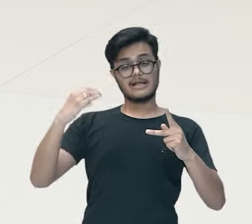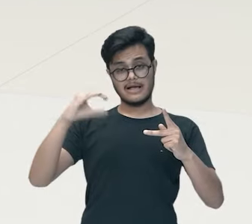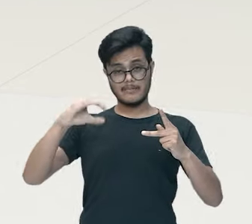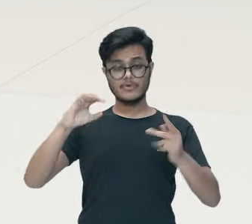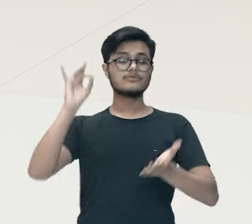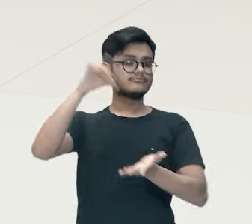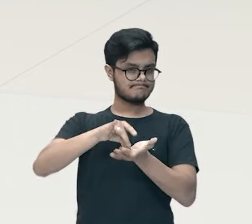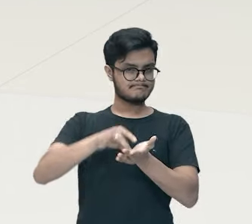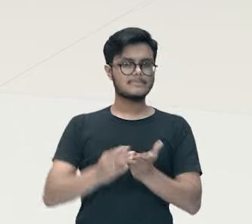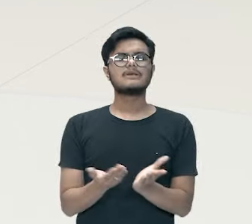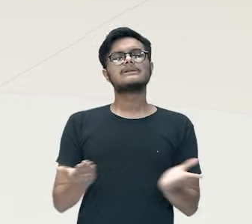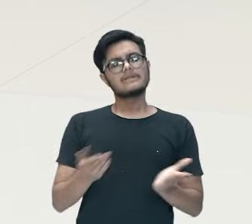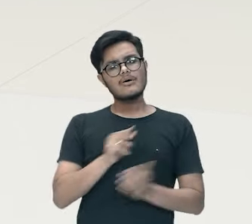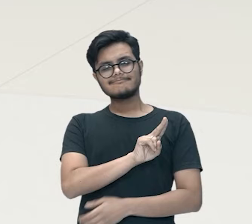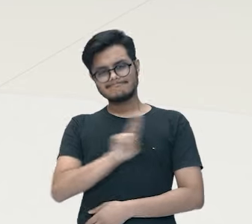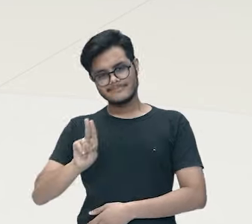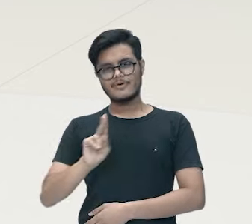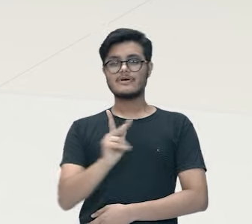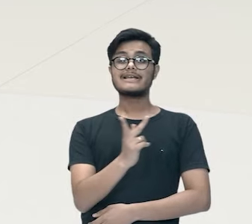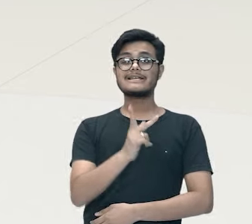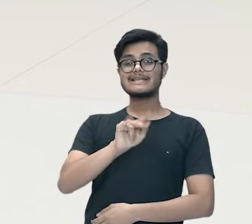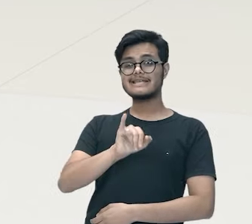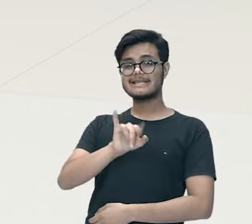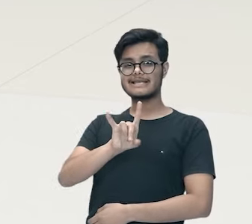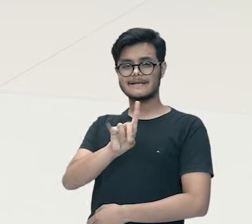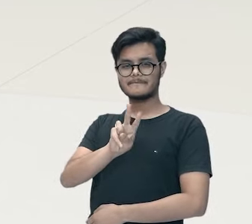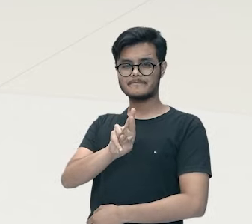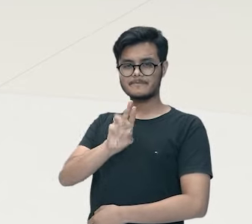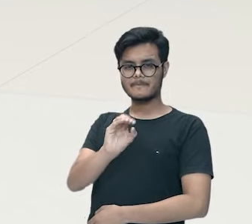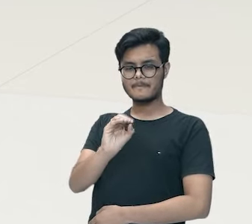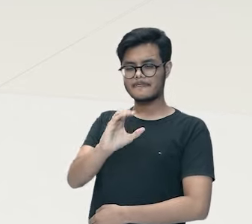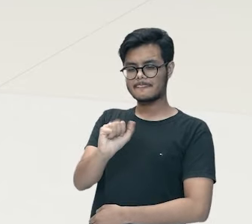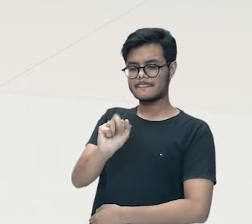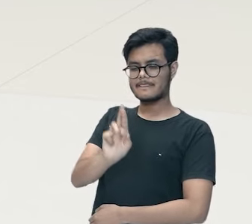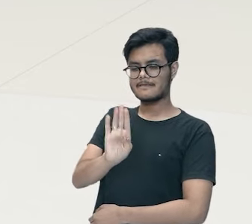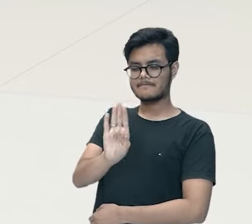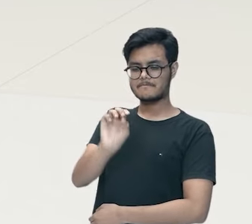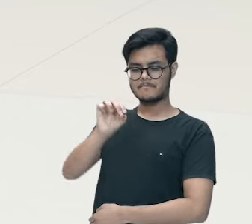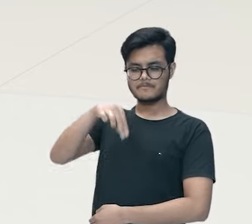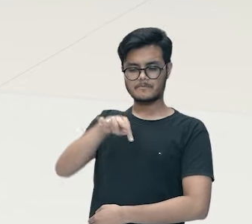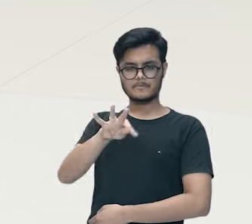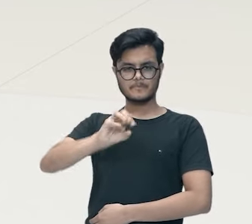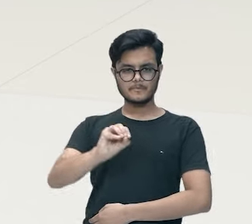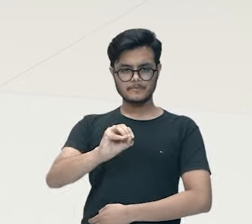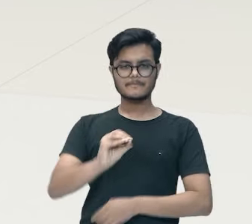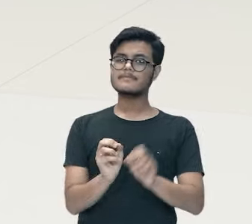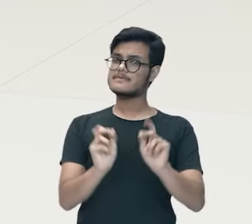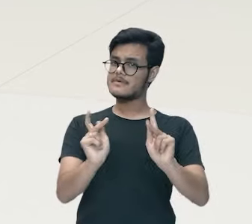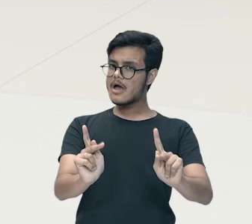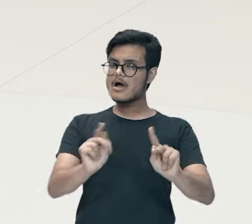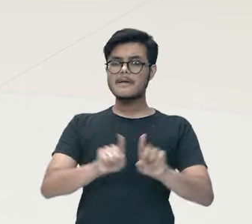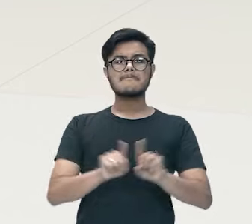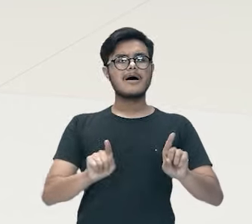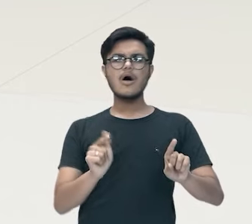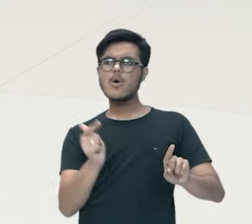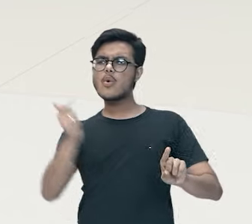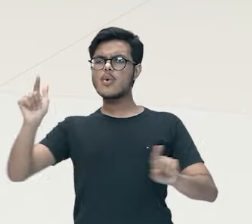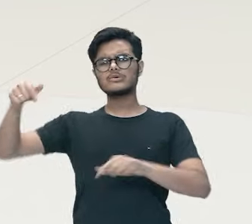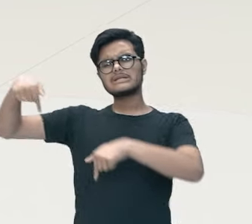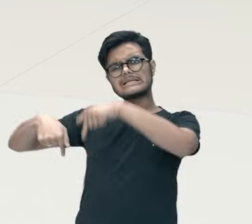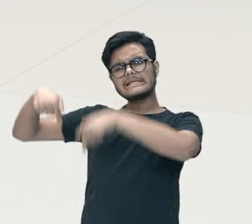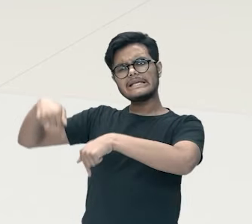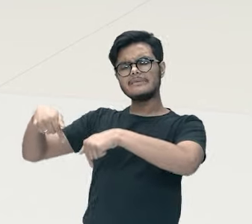gente classifica essa função, né, essa substância como sendo um hidrocarboneto, tá? Se apresentar qualquer outro